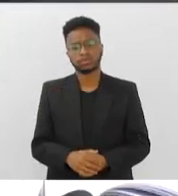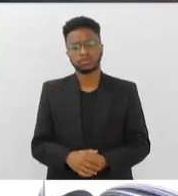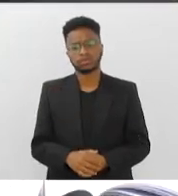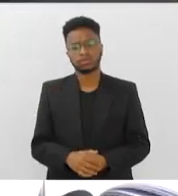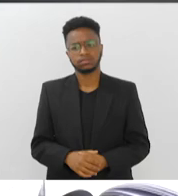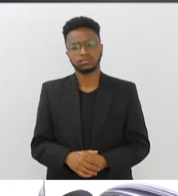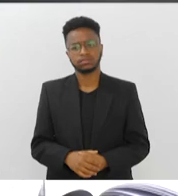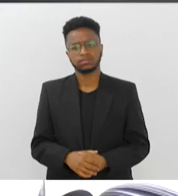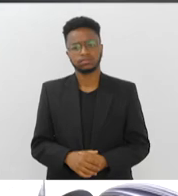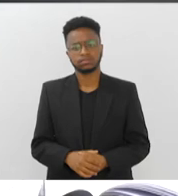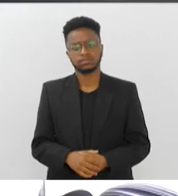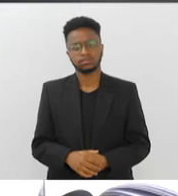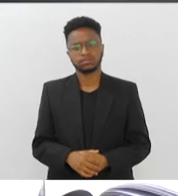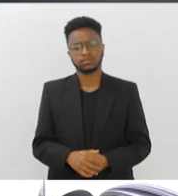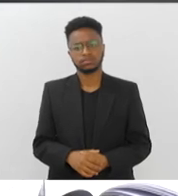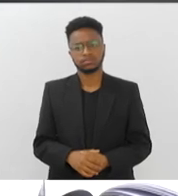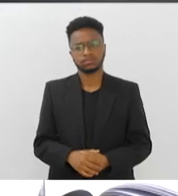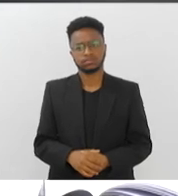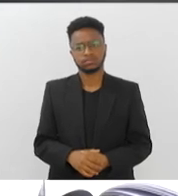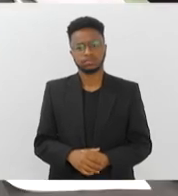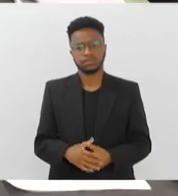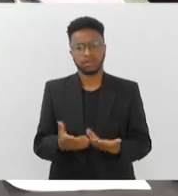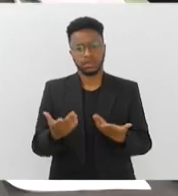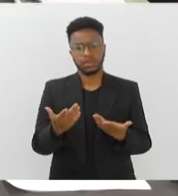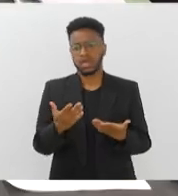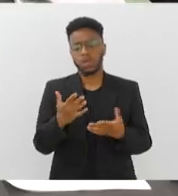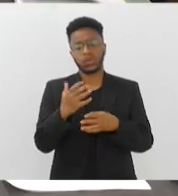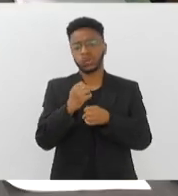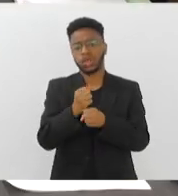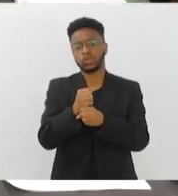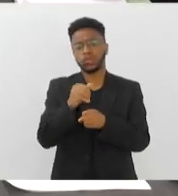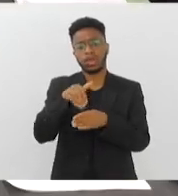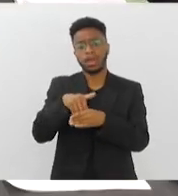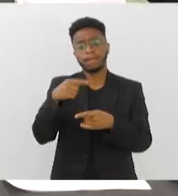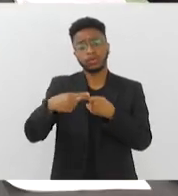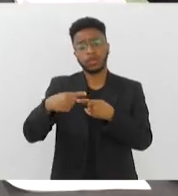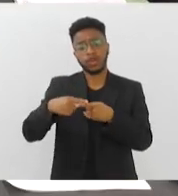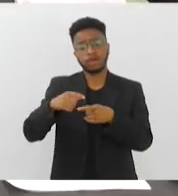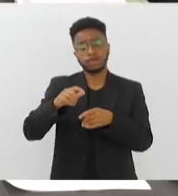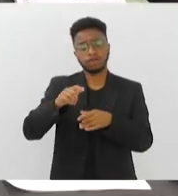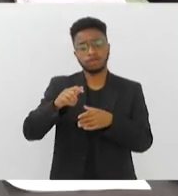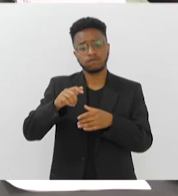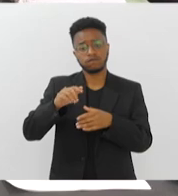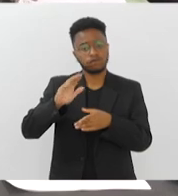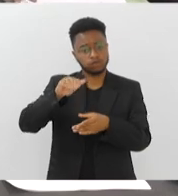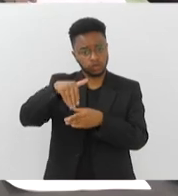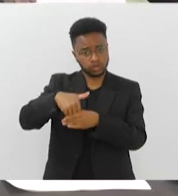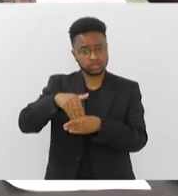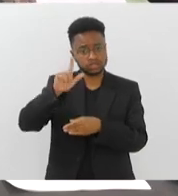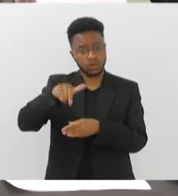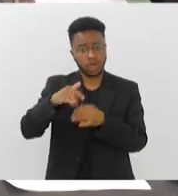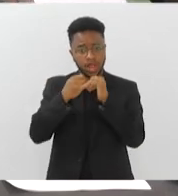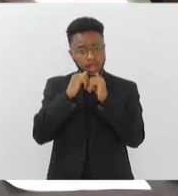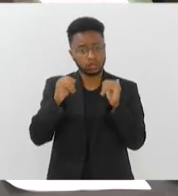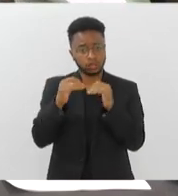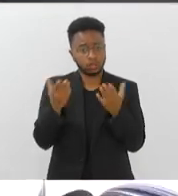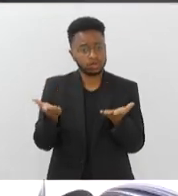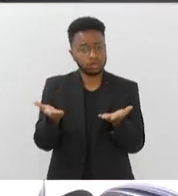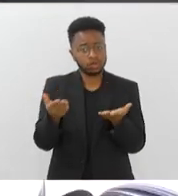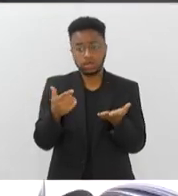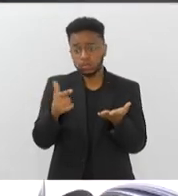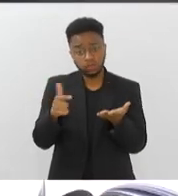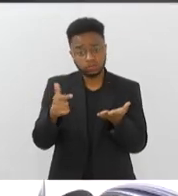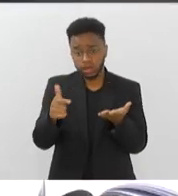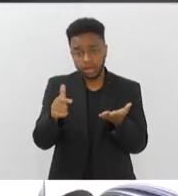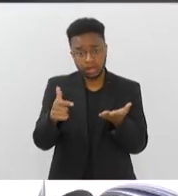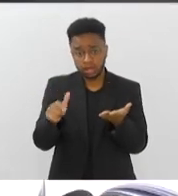Aquele contador que... Eu já fui contador eleitoral, então, lá em Ciropédia. A votação eletrônica. Contei voto. Não, na verdade é o seguinte... Mas não tem mais, não